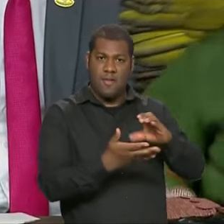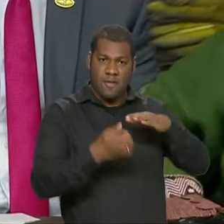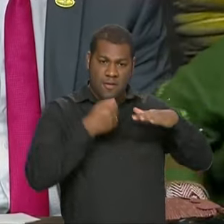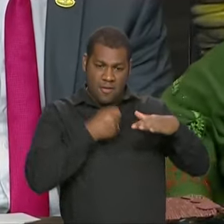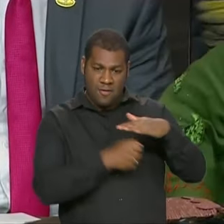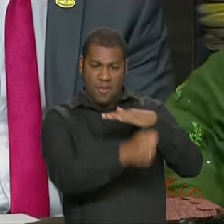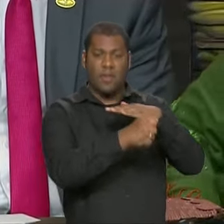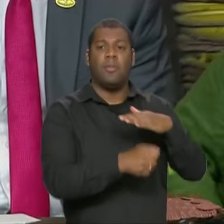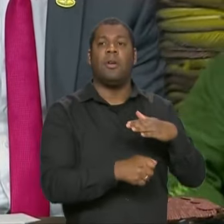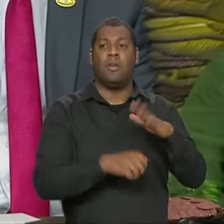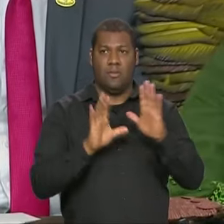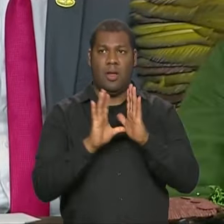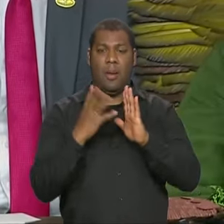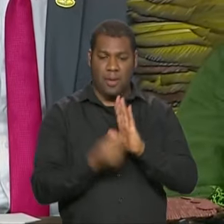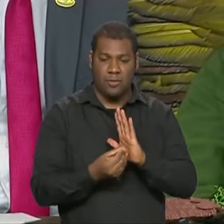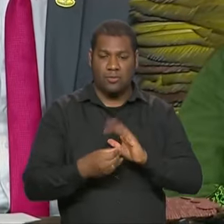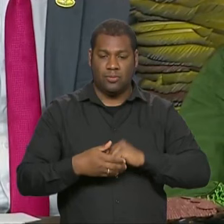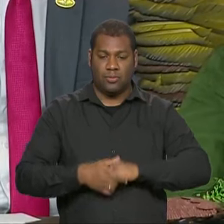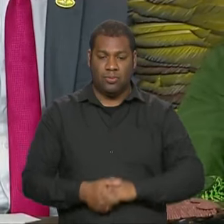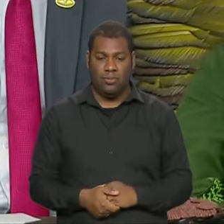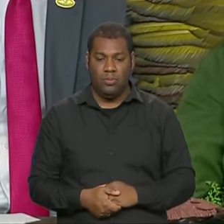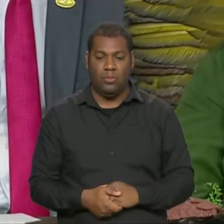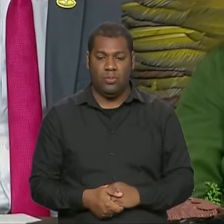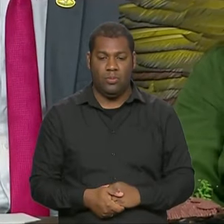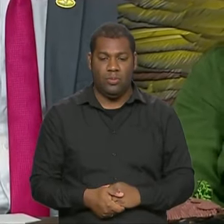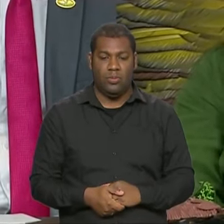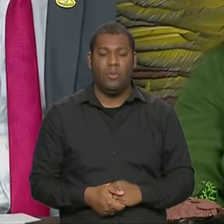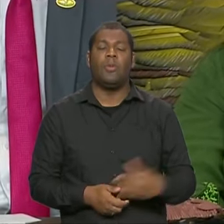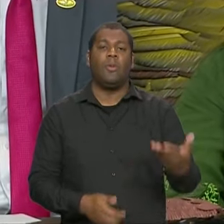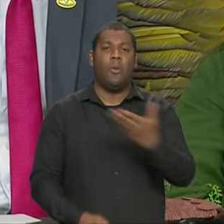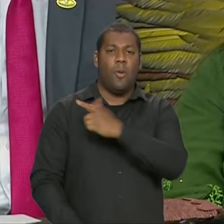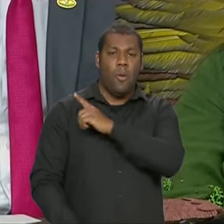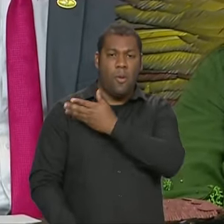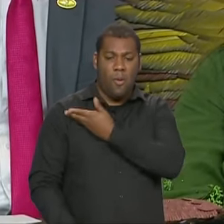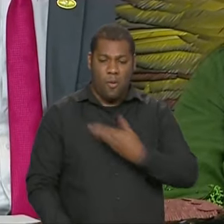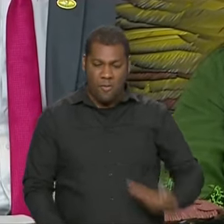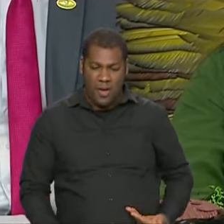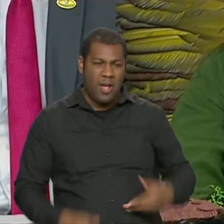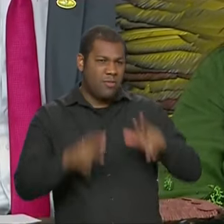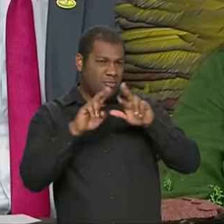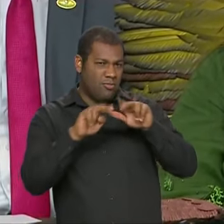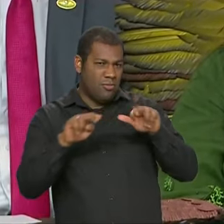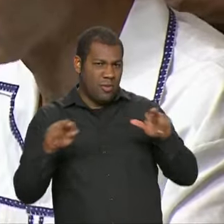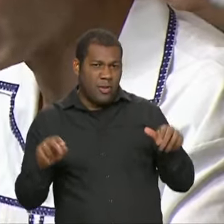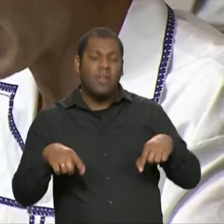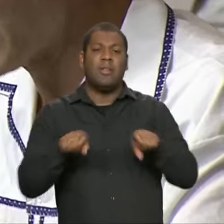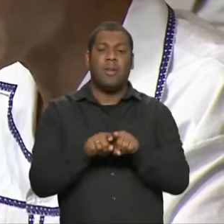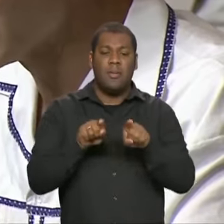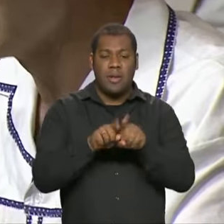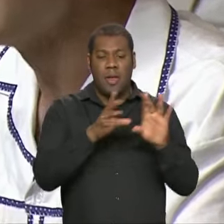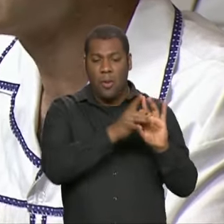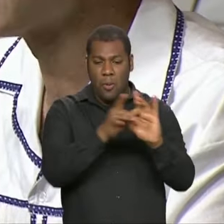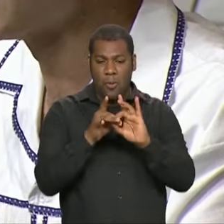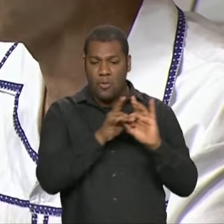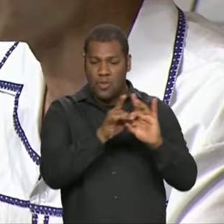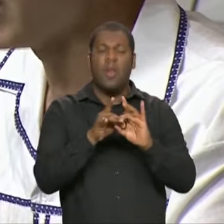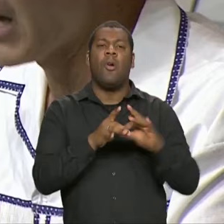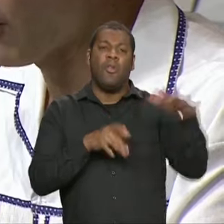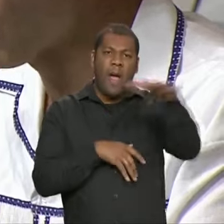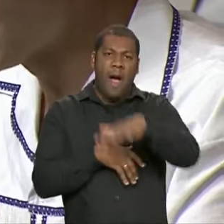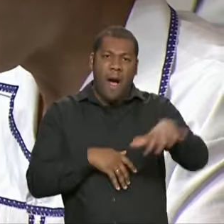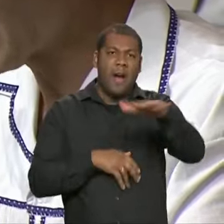na Amazônia. Os diferentes níveis de governança e as parcerias multissetoriais